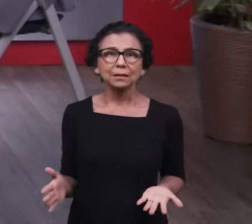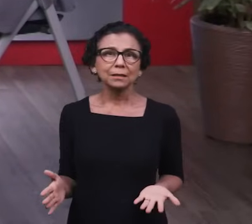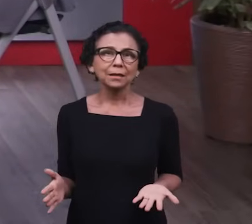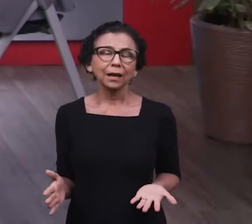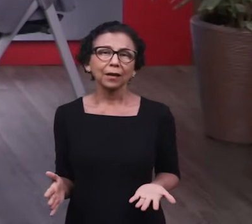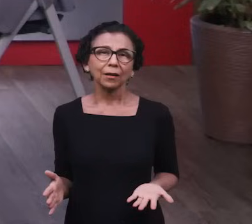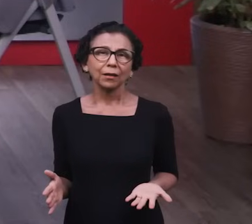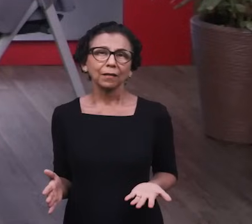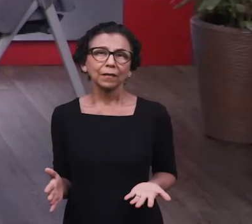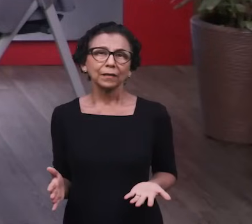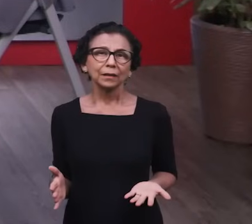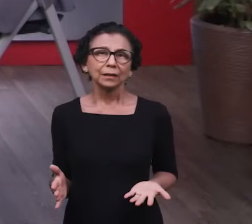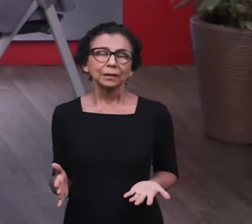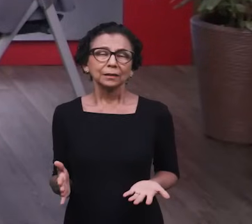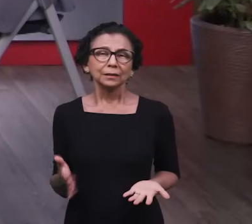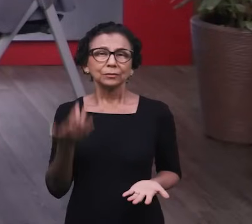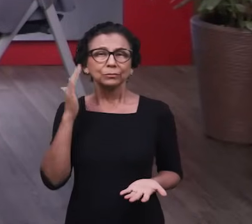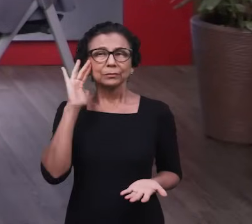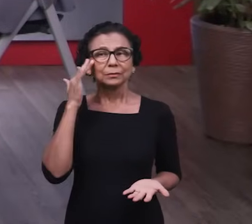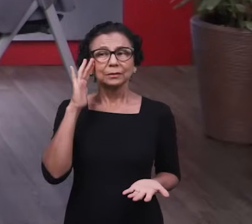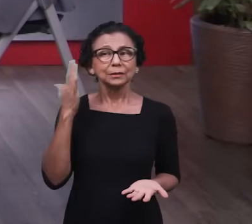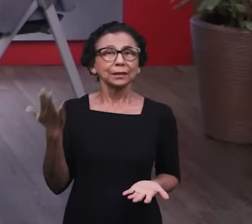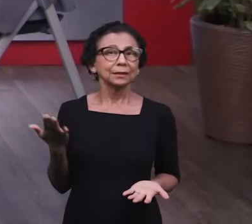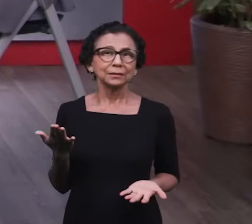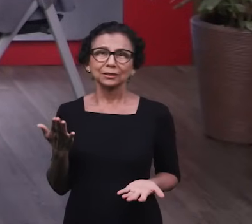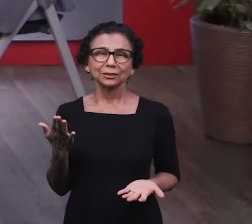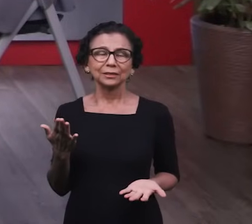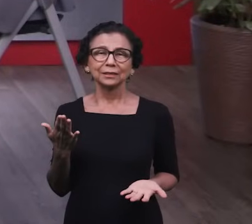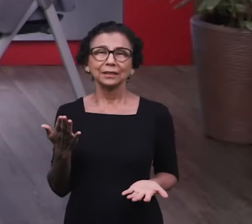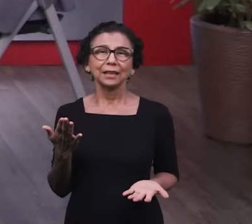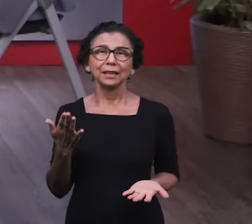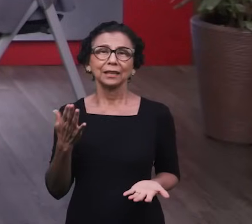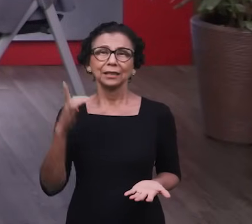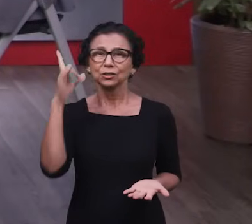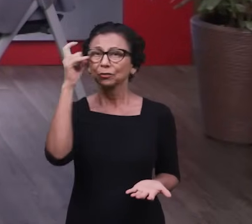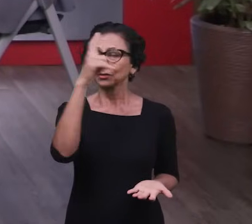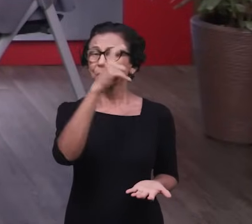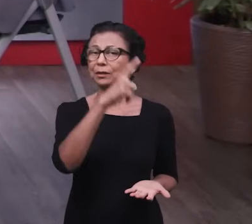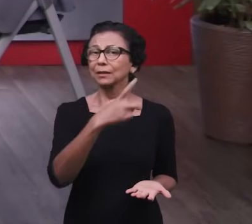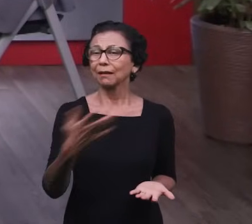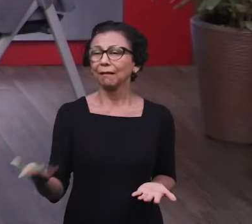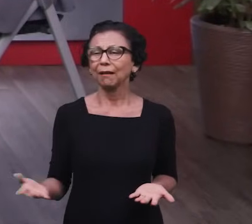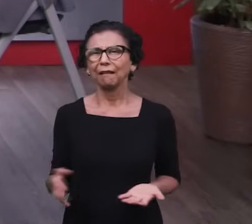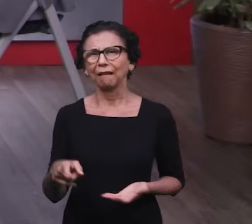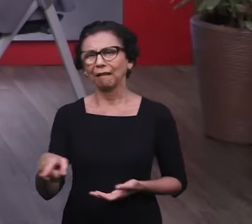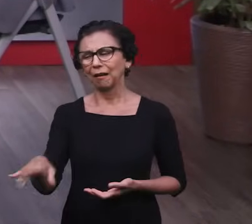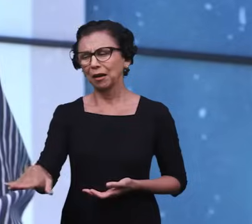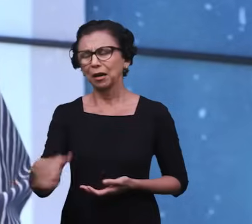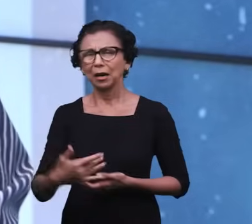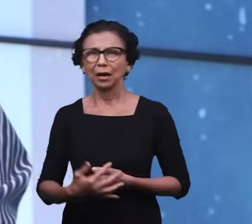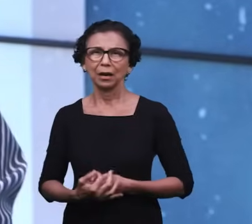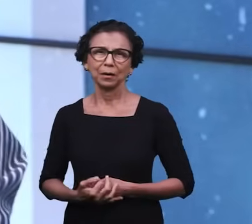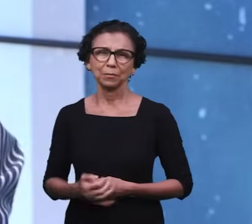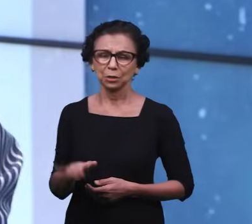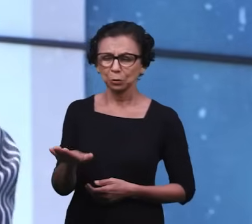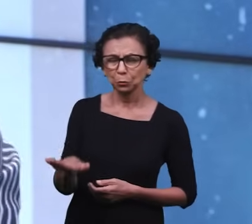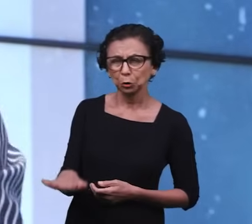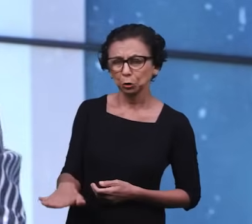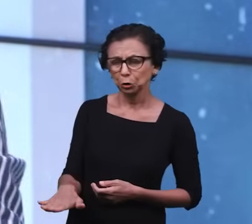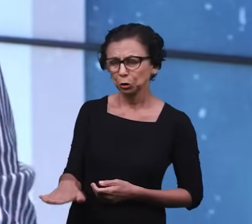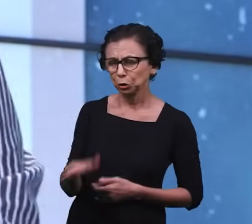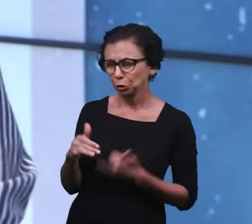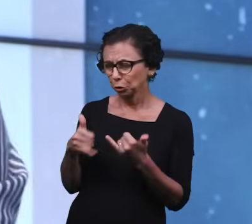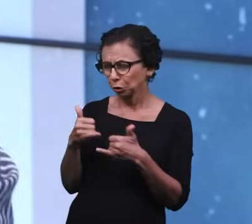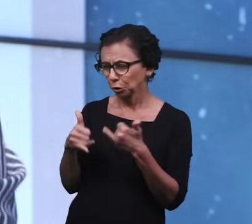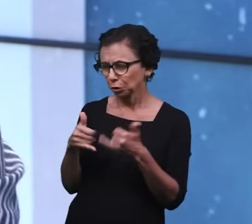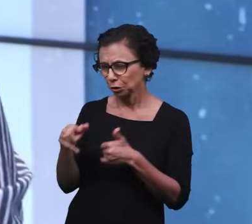uma dificuldade de fala, às vezes acha, ah, não, é bebê, né? verdade. Pedro, em sala de aula, já teve apelido,